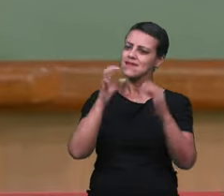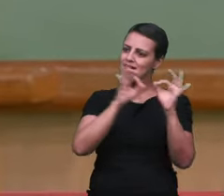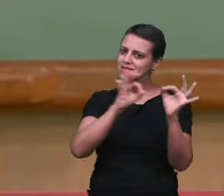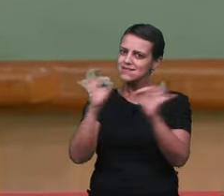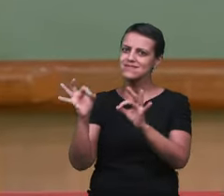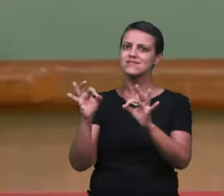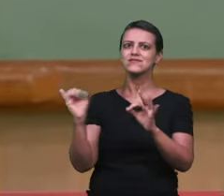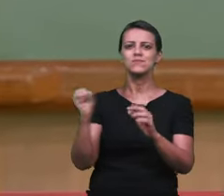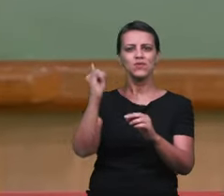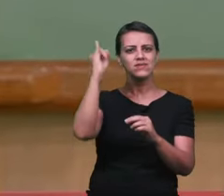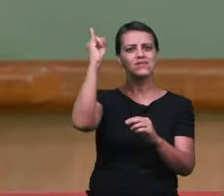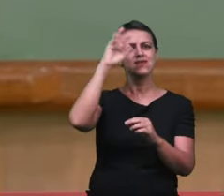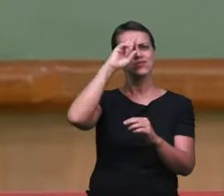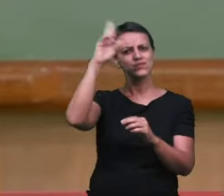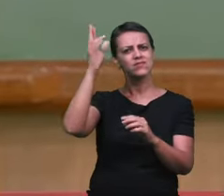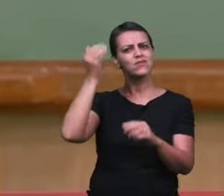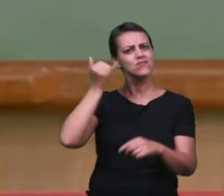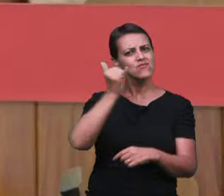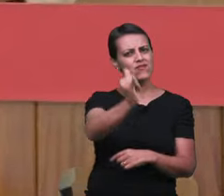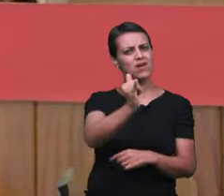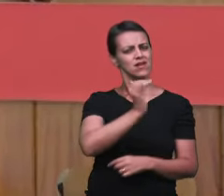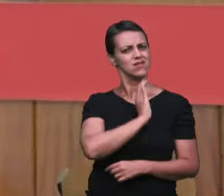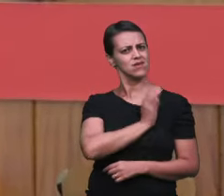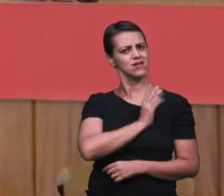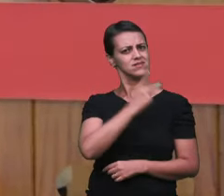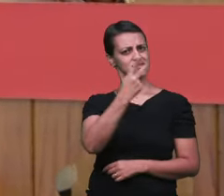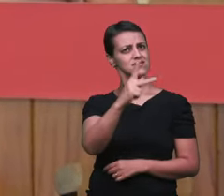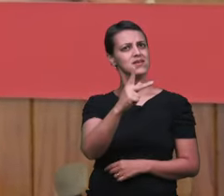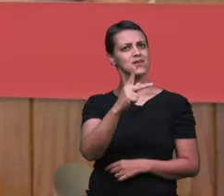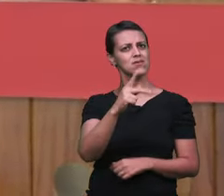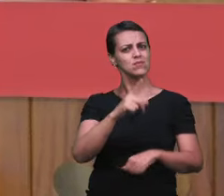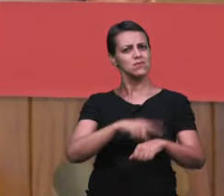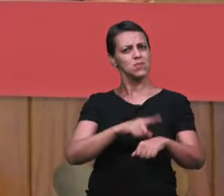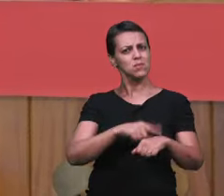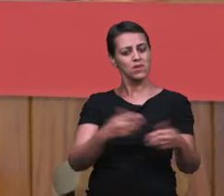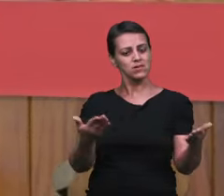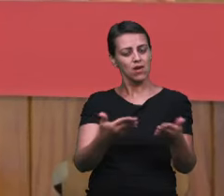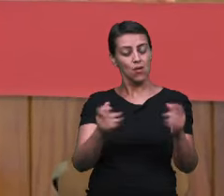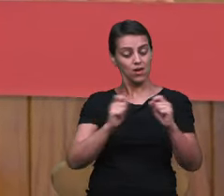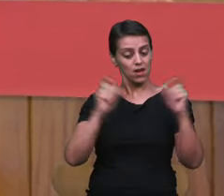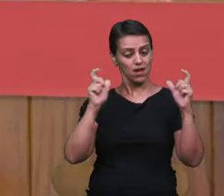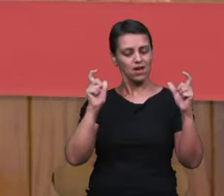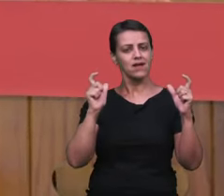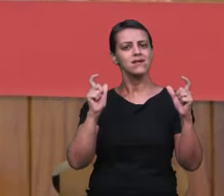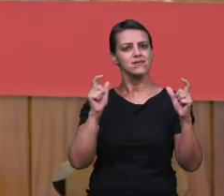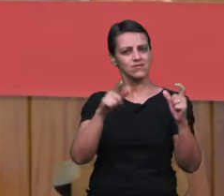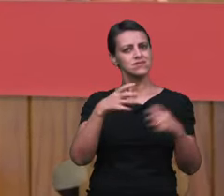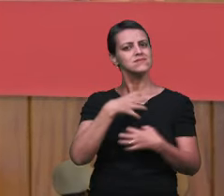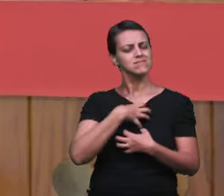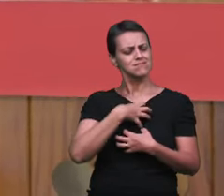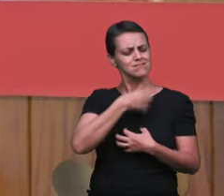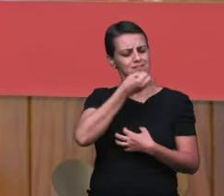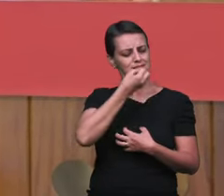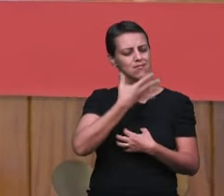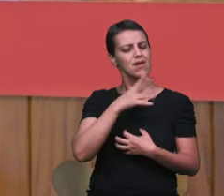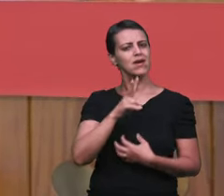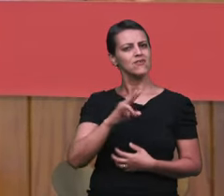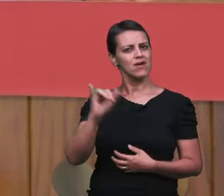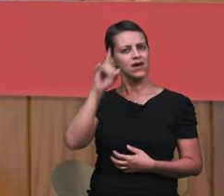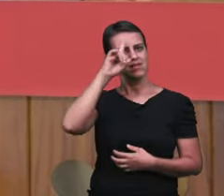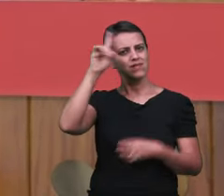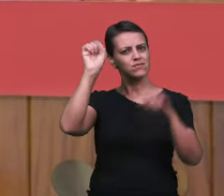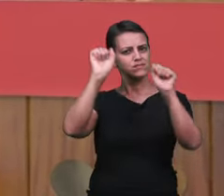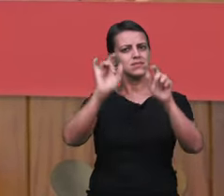Deus para o seu coração, para despertamento quanto a esse momento que nós estamos vivendo. Você vai naturalmente sentir muito bem e Deus vai te dar uma